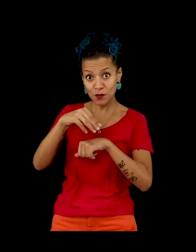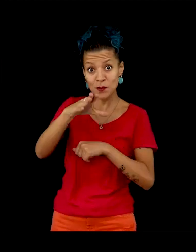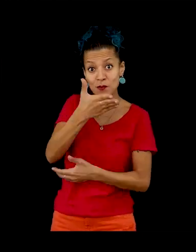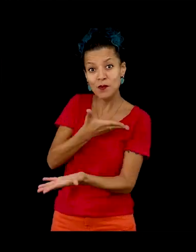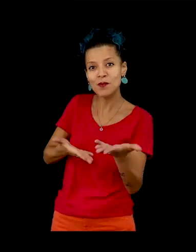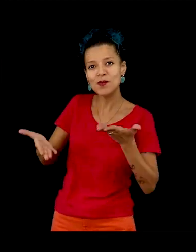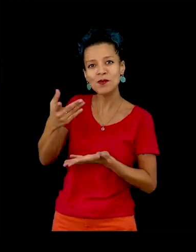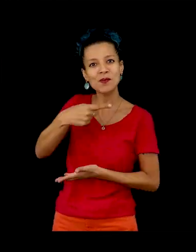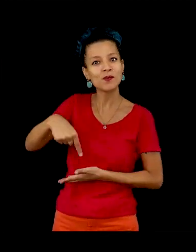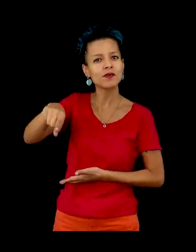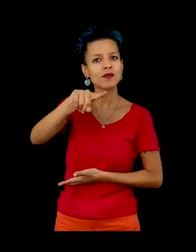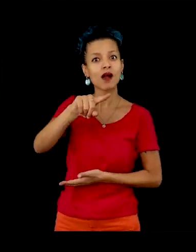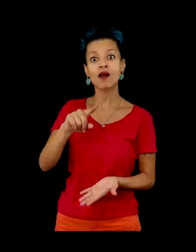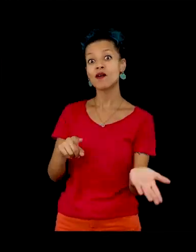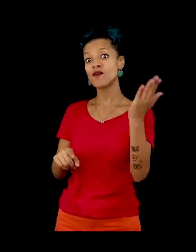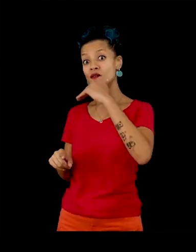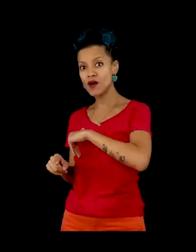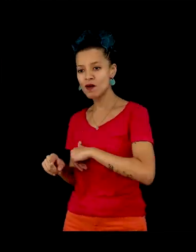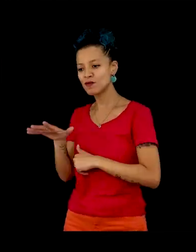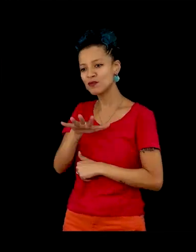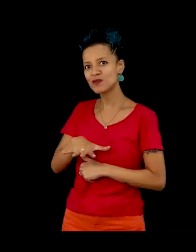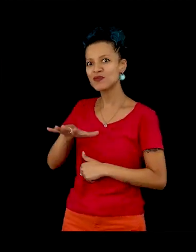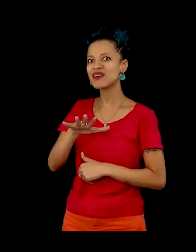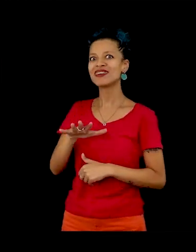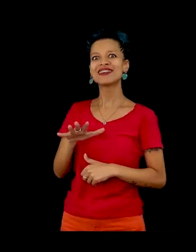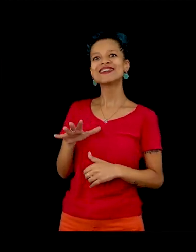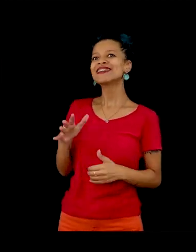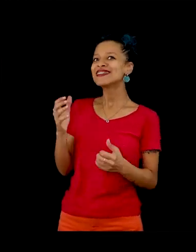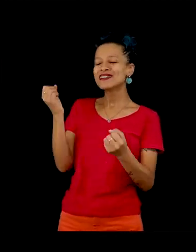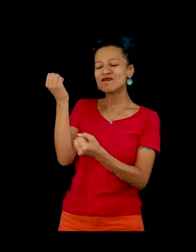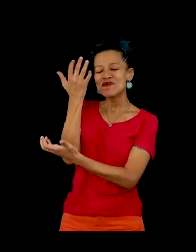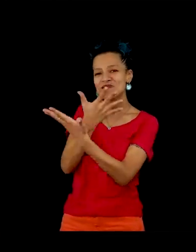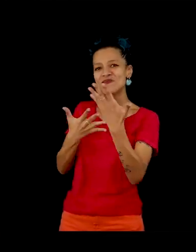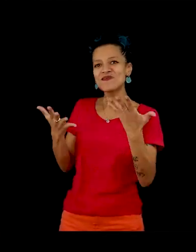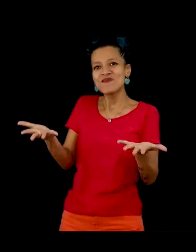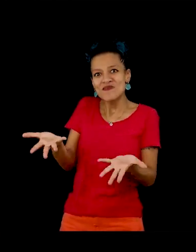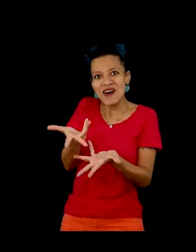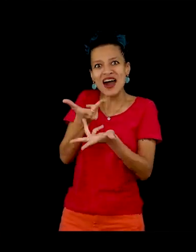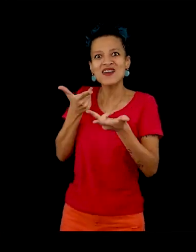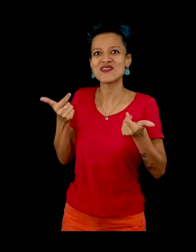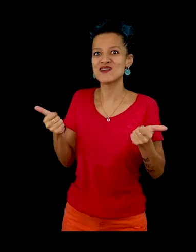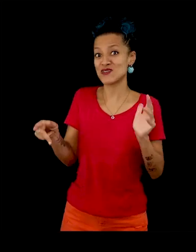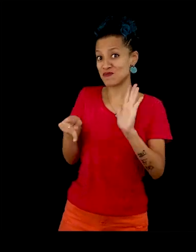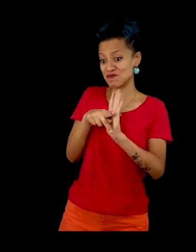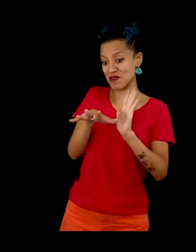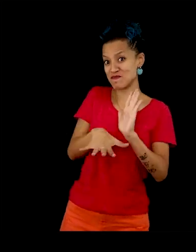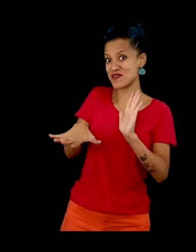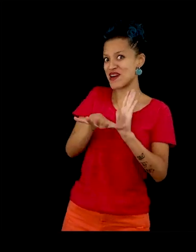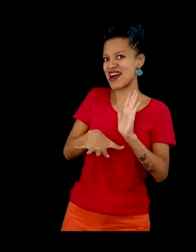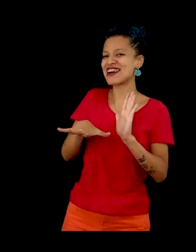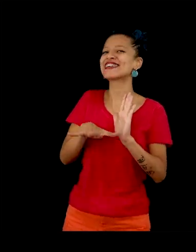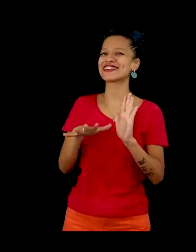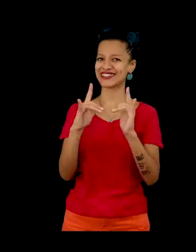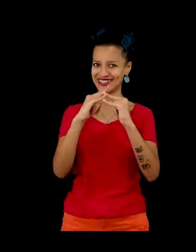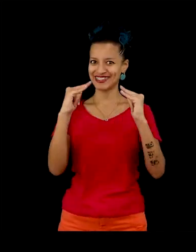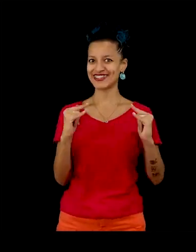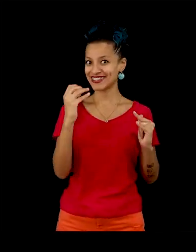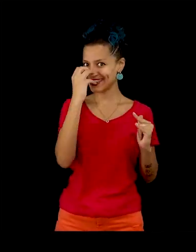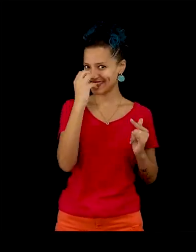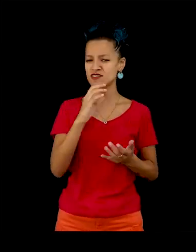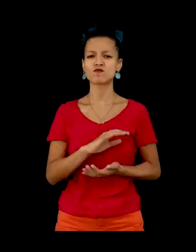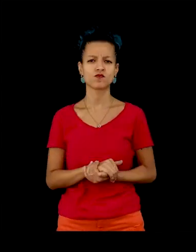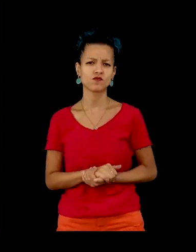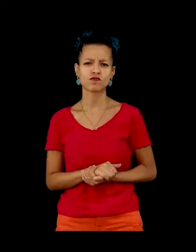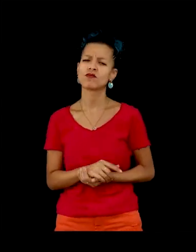nos aventurarmos no mundo diverso e encantador do circo. Bom, o assunto de hoje é conhecido